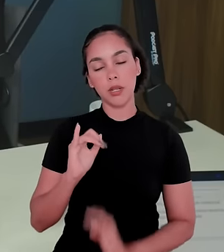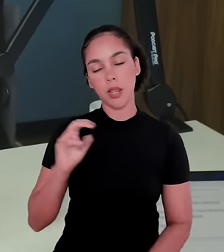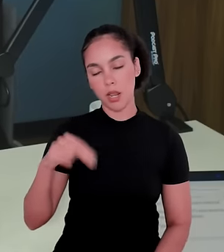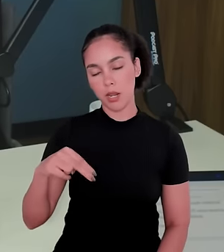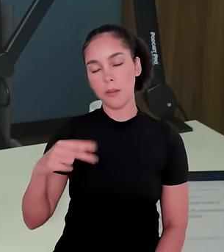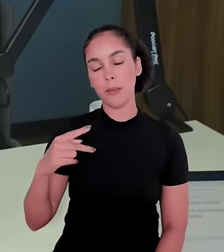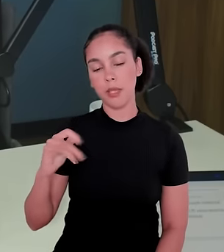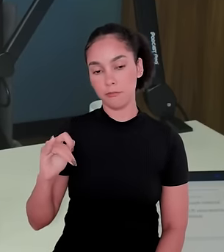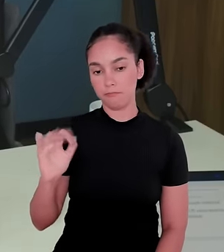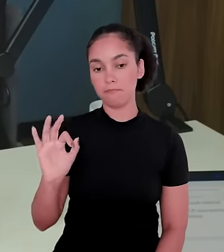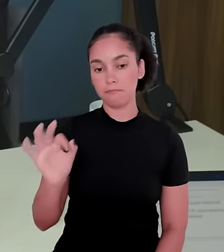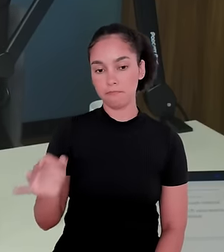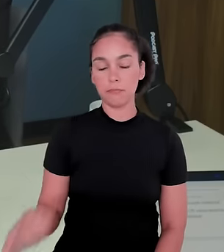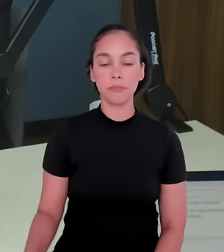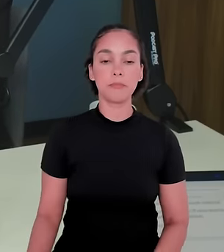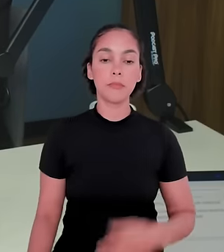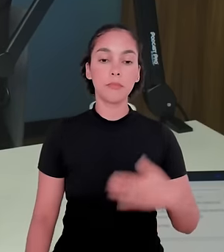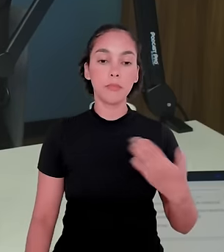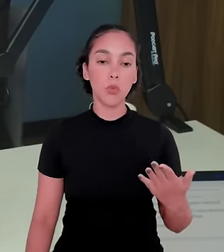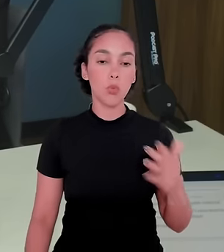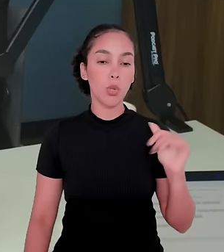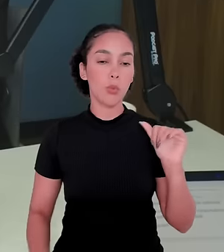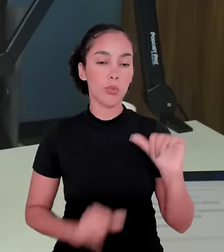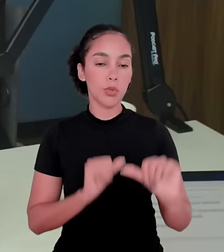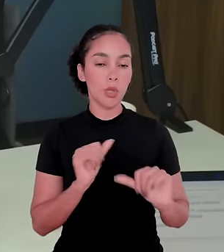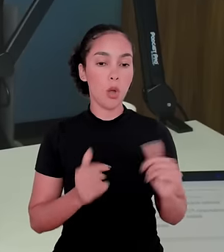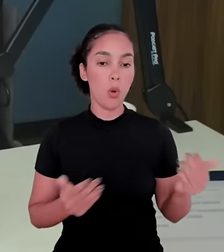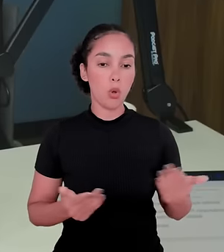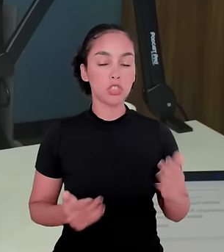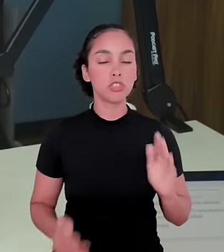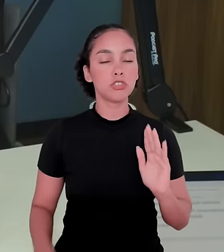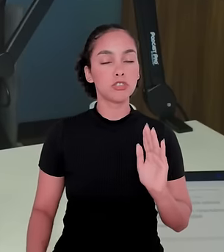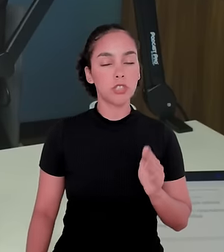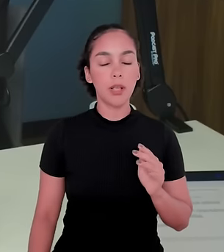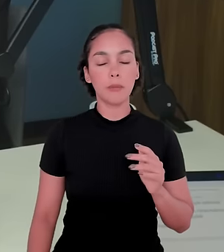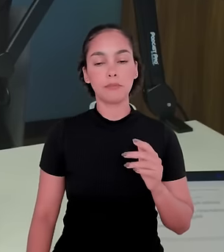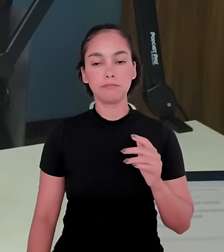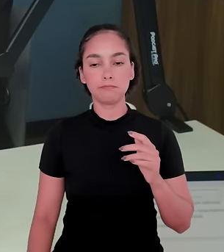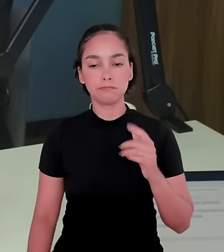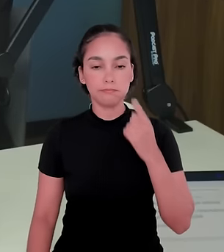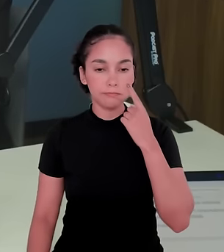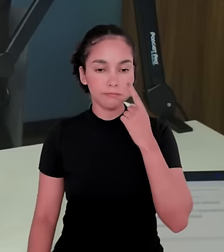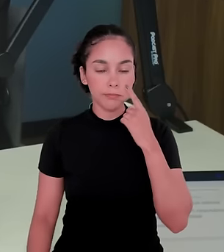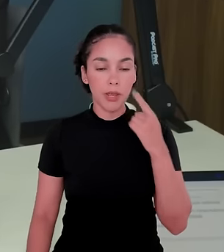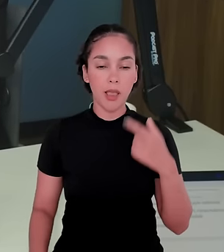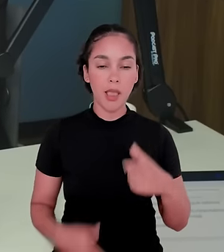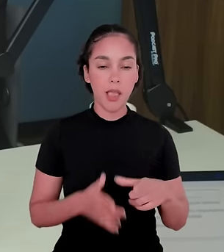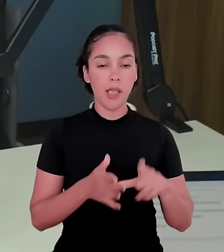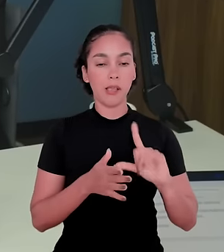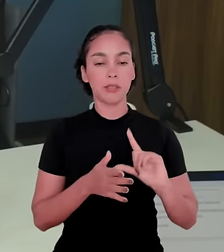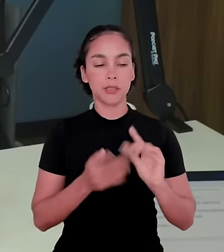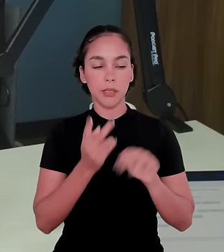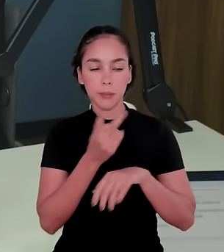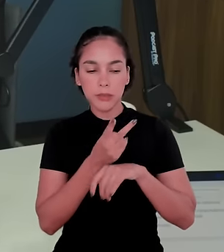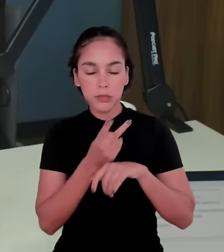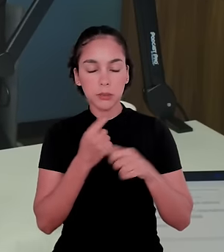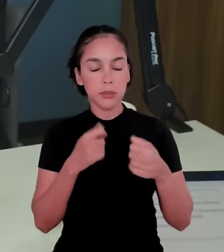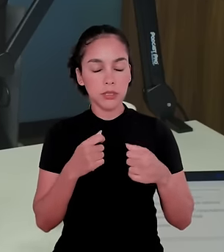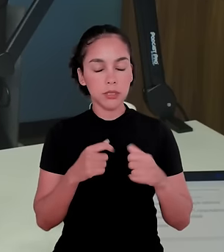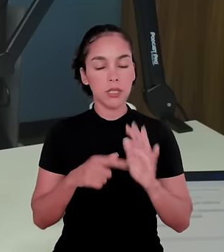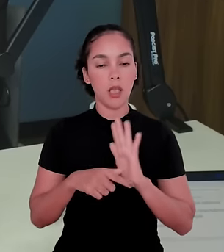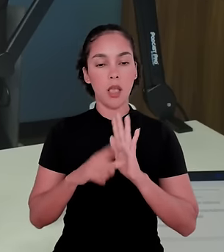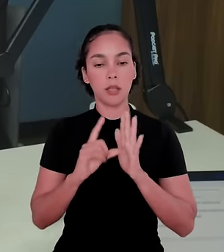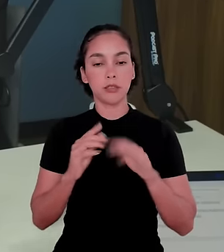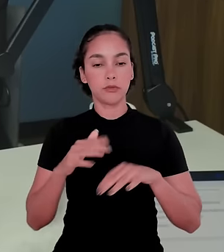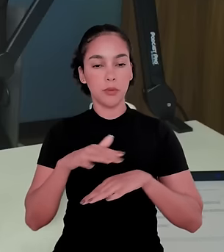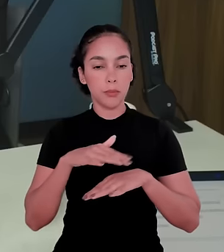então com a mudança hoje já parte já para fazer a pesquisa prévia ou mesmo antes né de formalizar ou